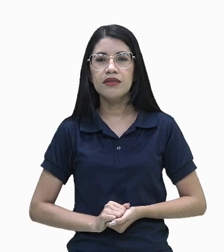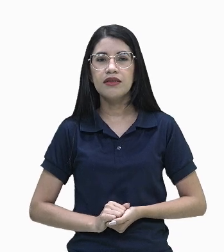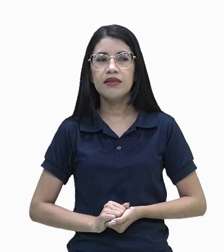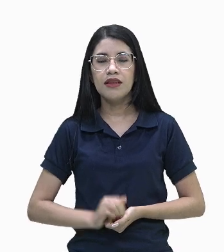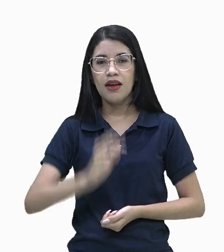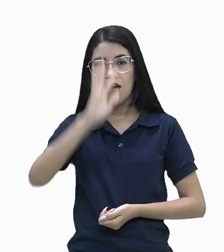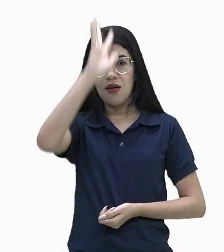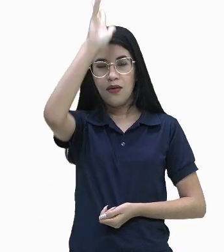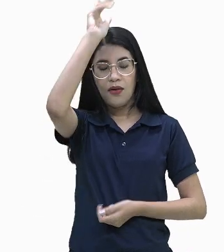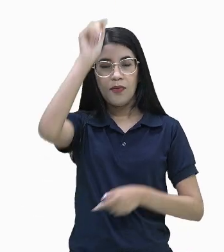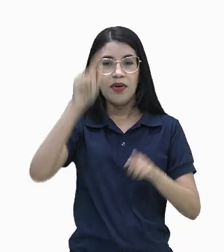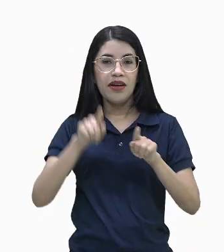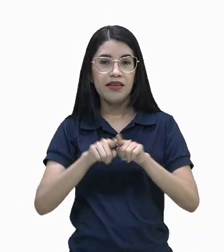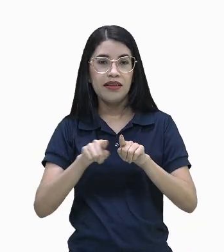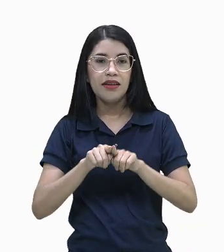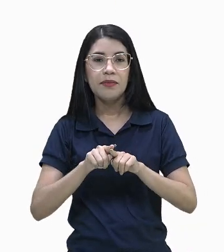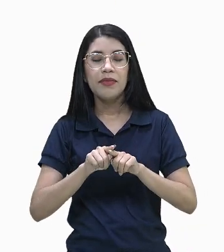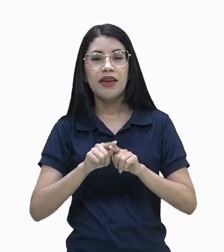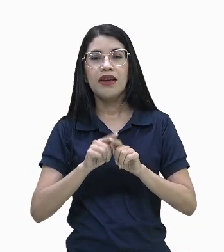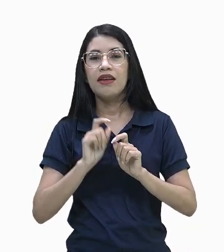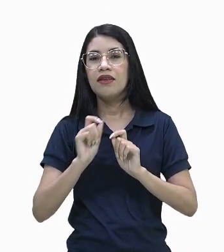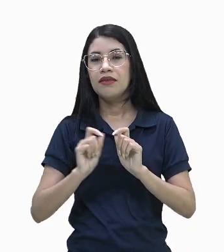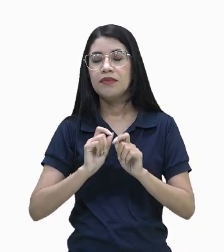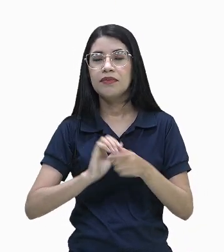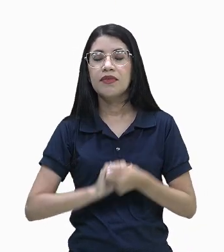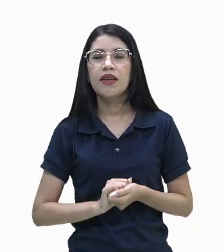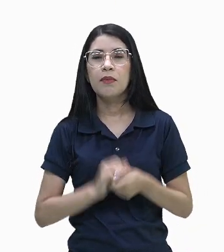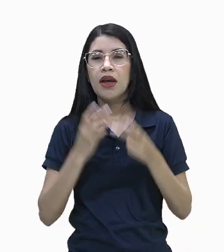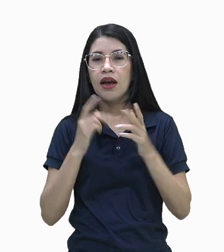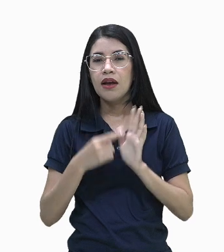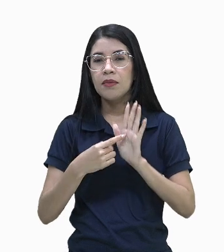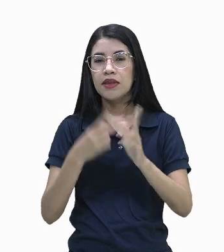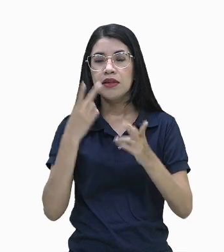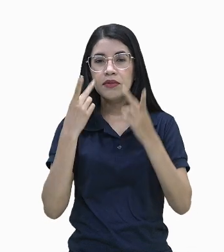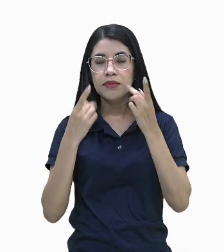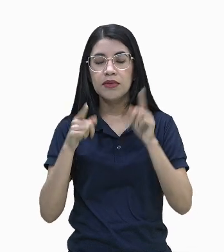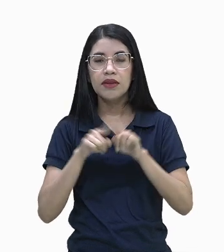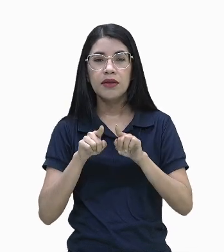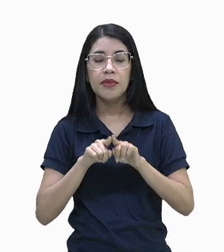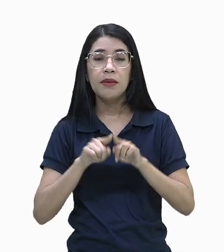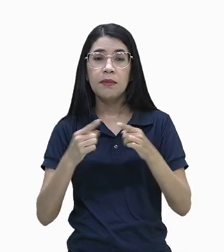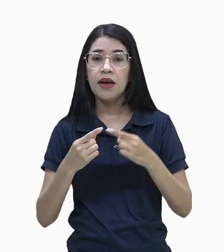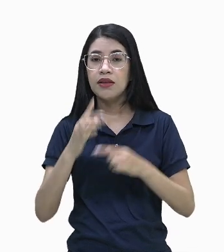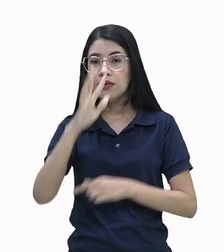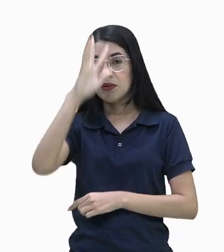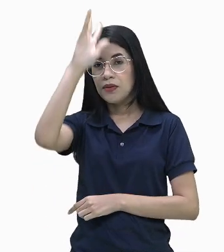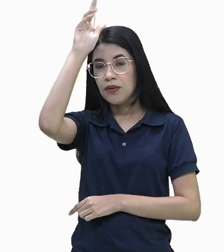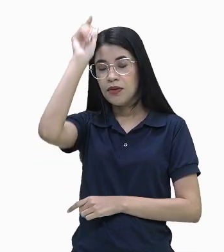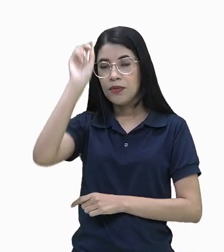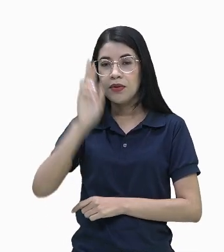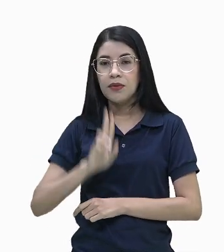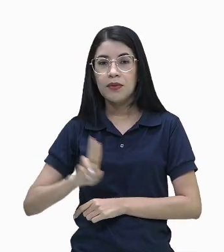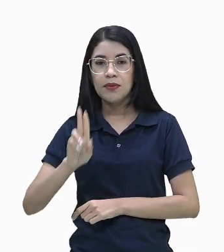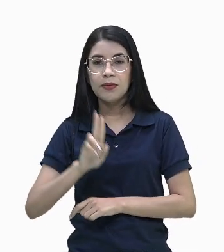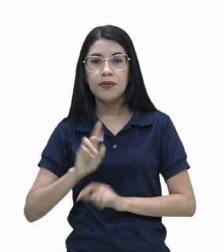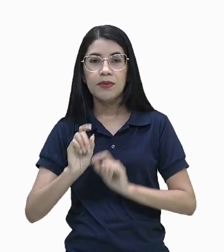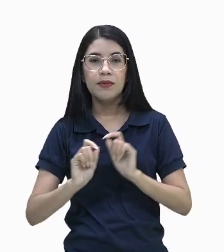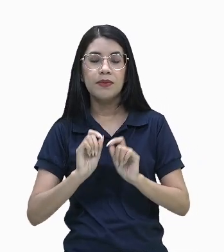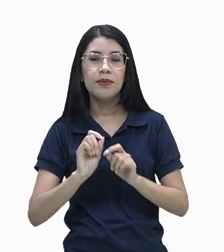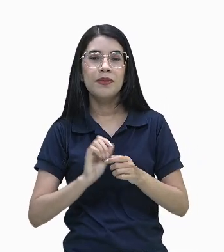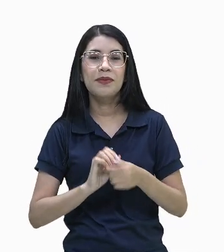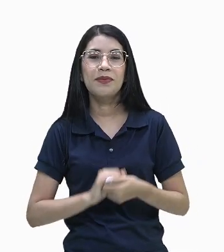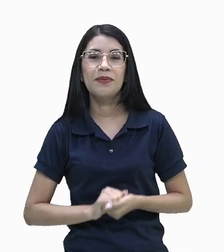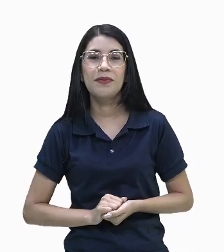fazer justamente a questão teatral. Só que Roma veio usar o quê? O teatro na Roma